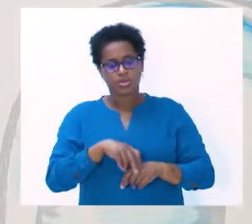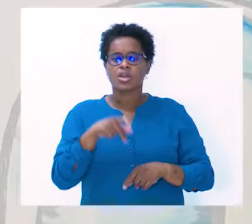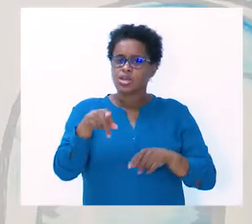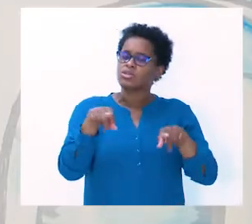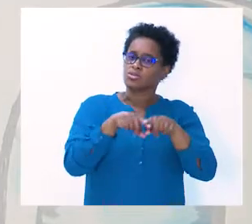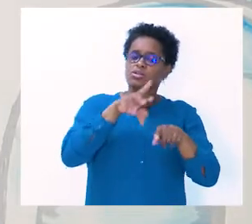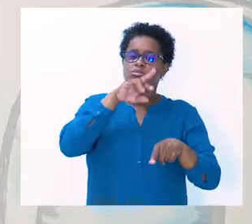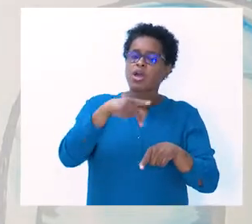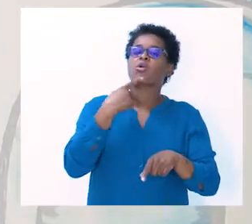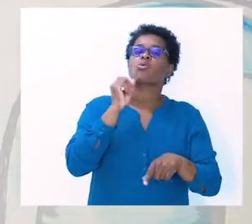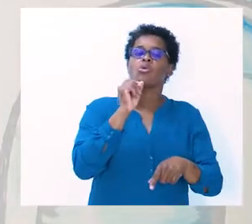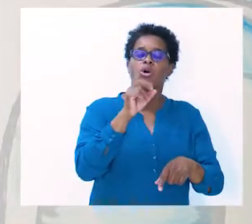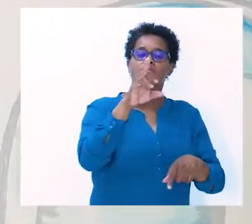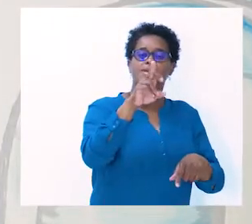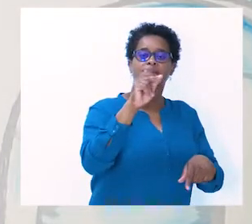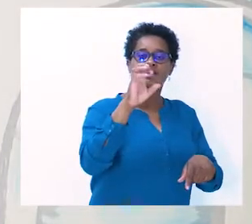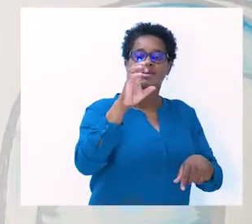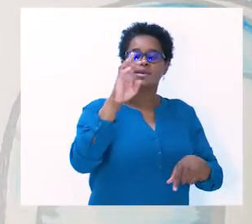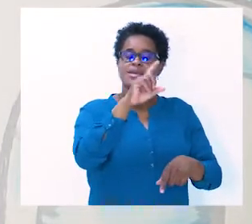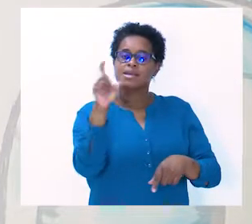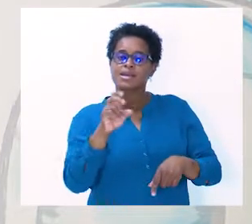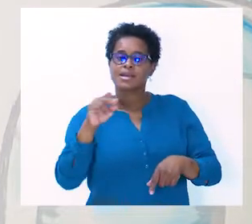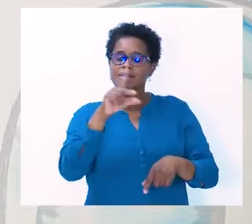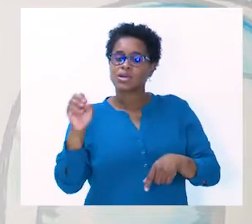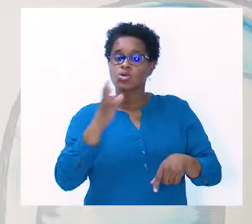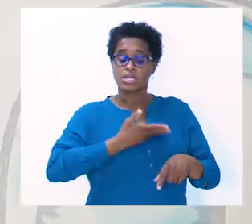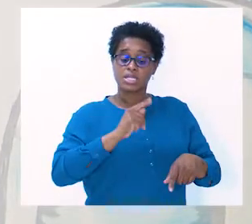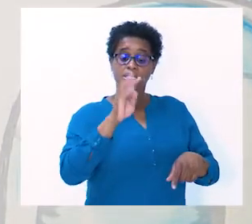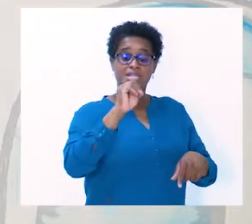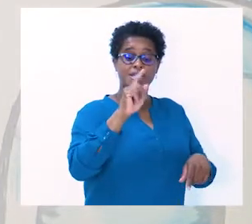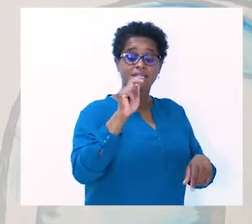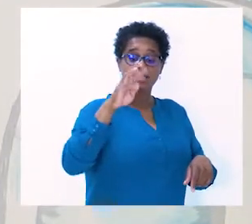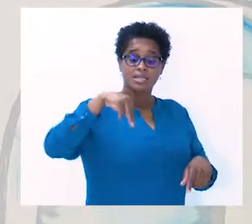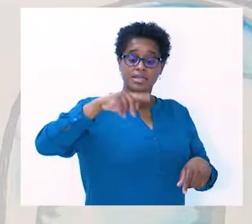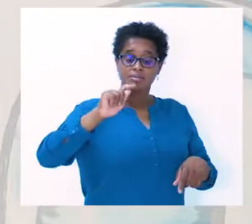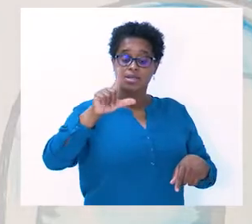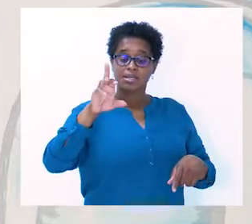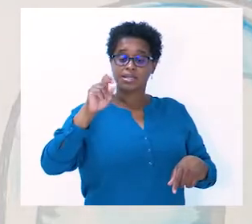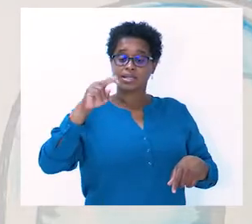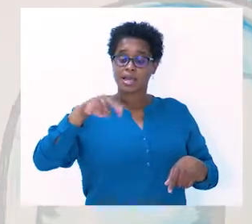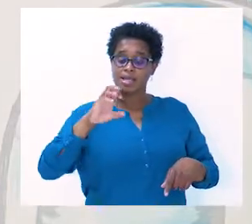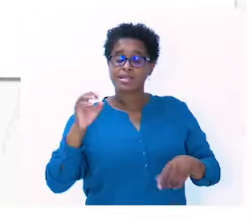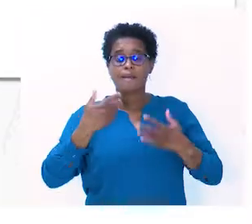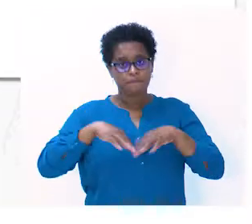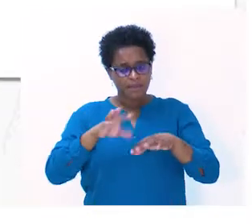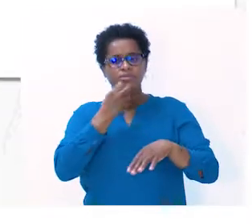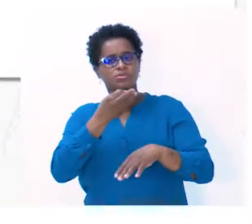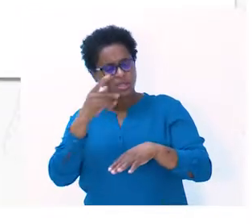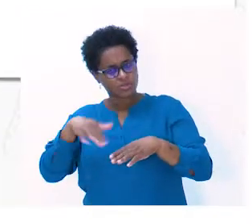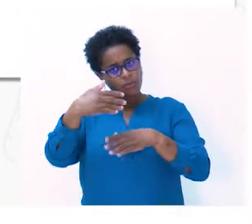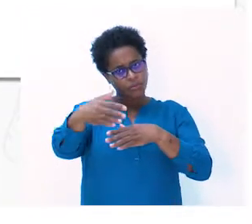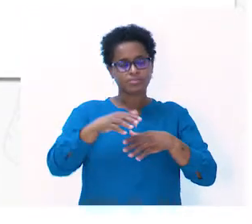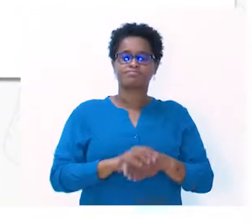Esse mesmo resultado é que nós chamamos de razão de semelhança. Mas vamos esclarecer isso mais à frente.